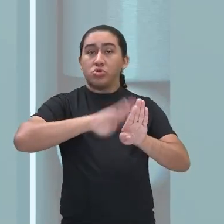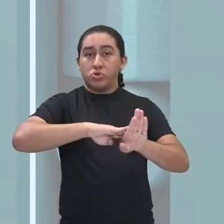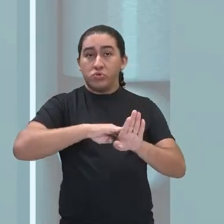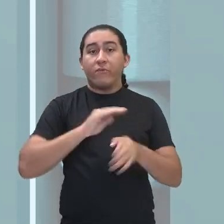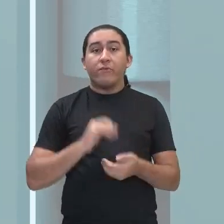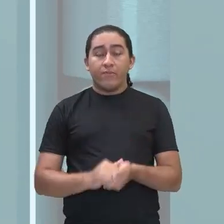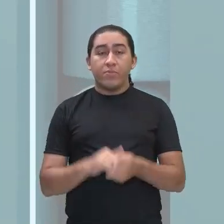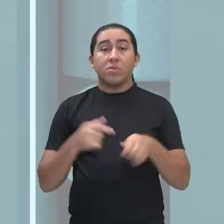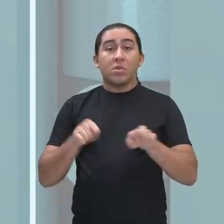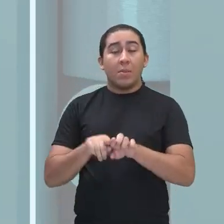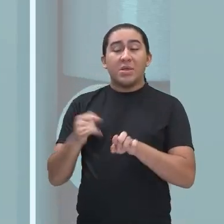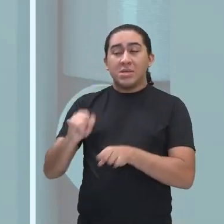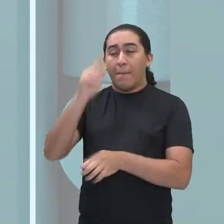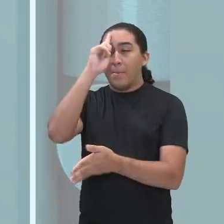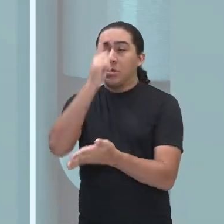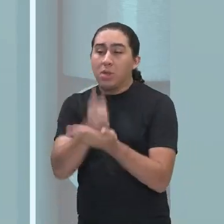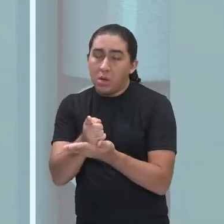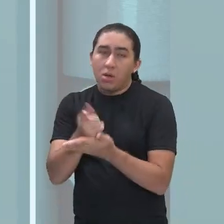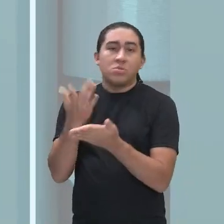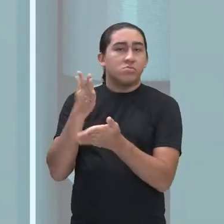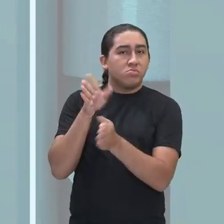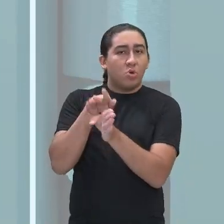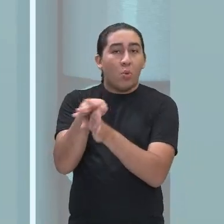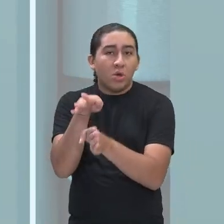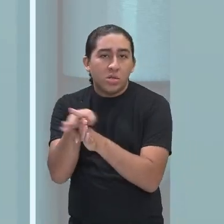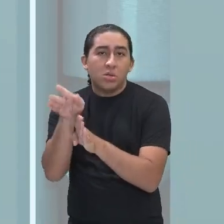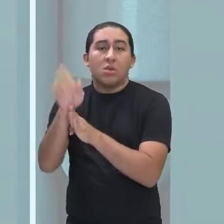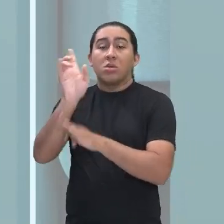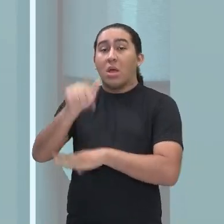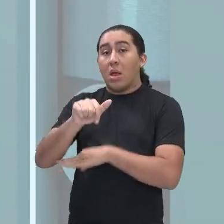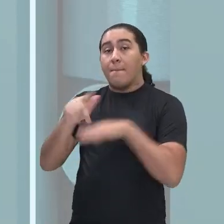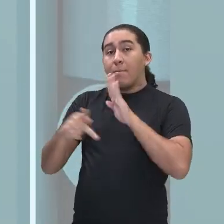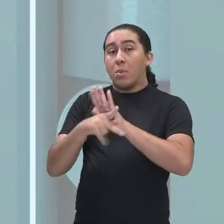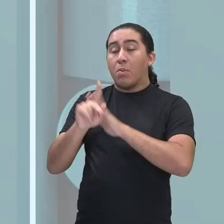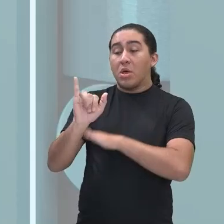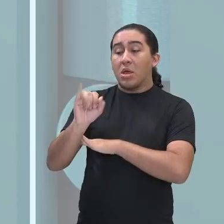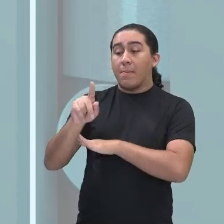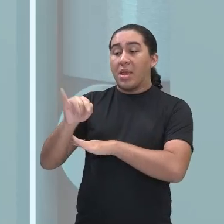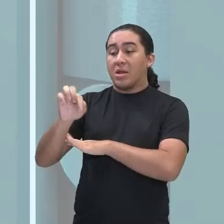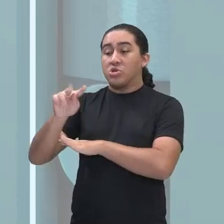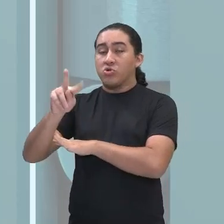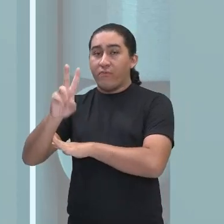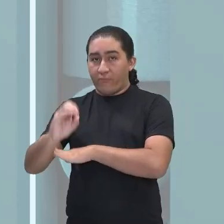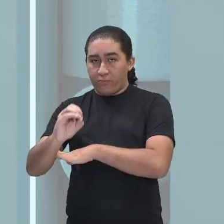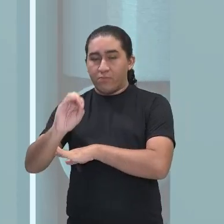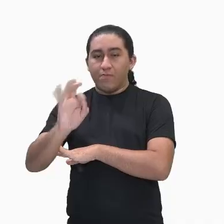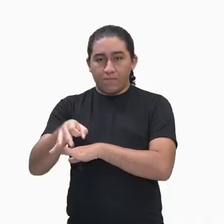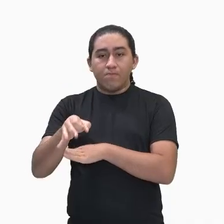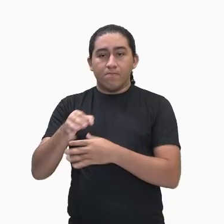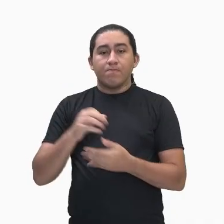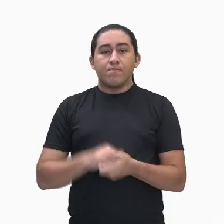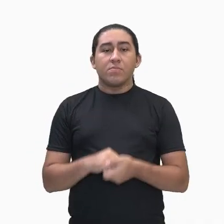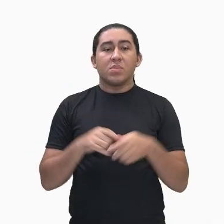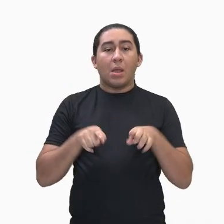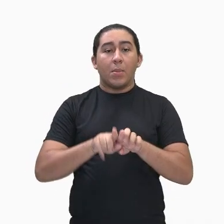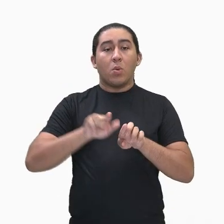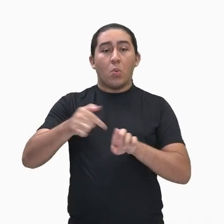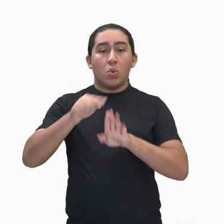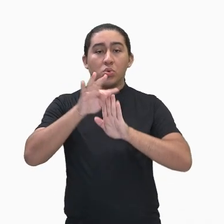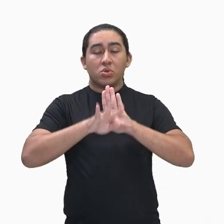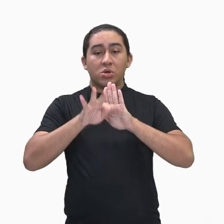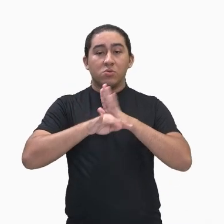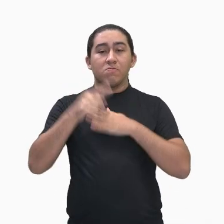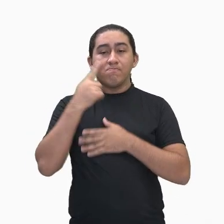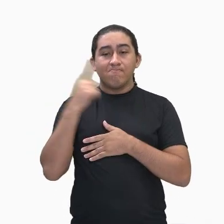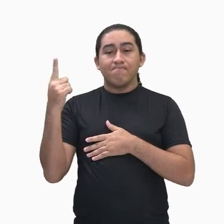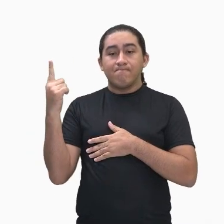se é mandando, orientando, que é no caso do imperativo. Então, temos mais um texto, se